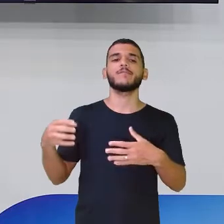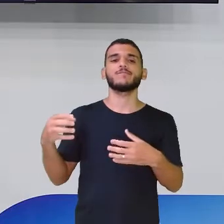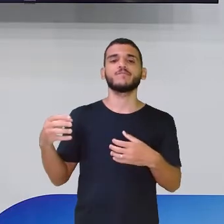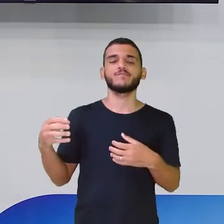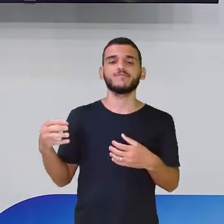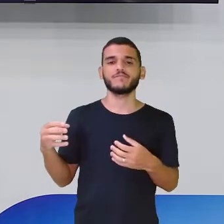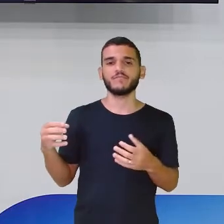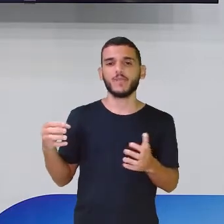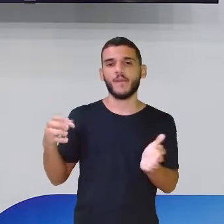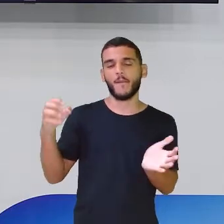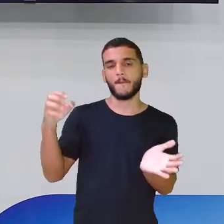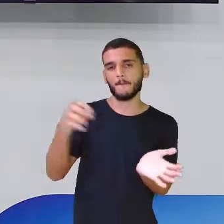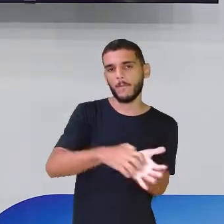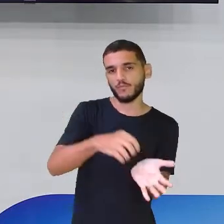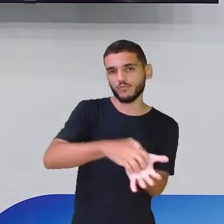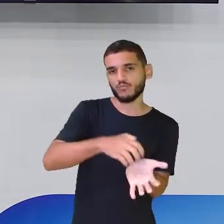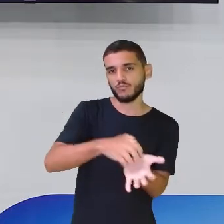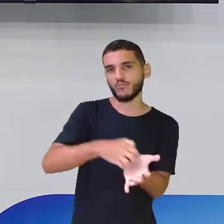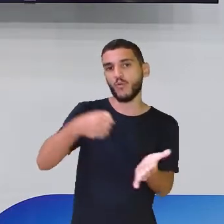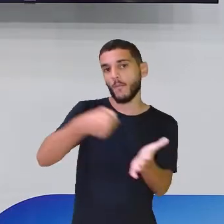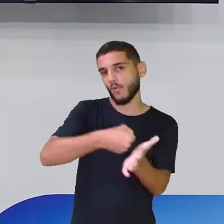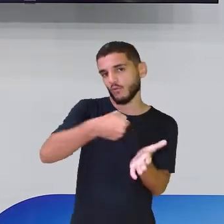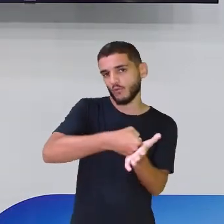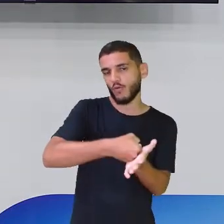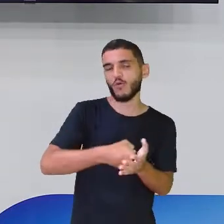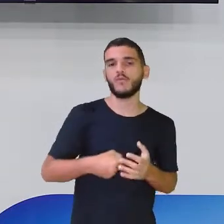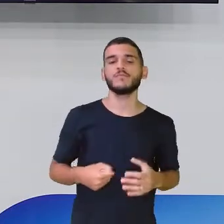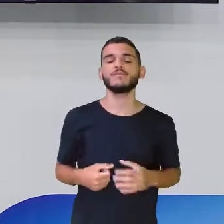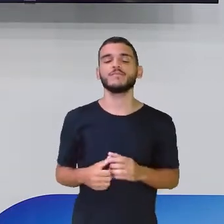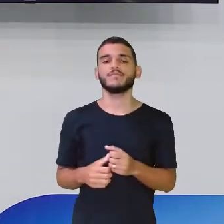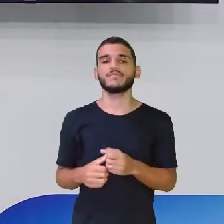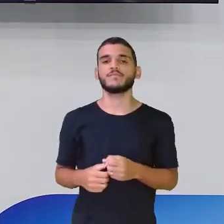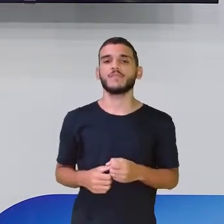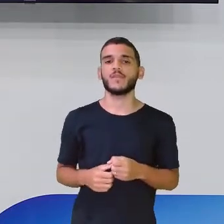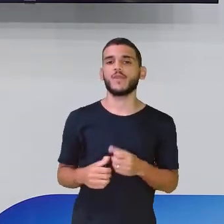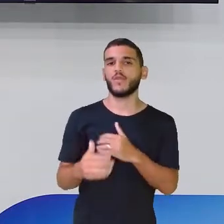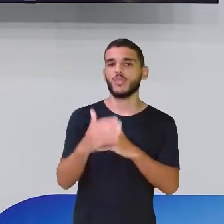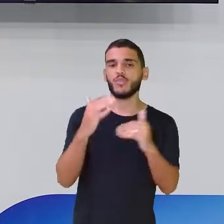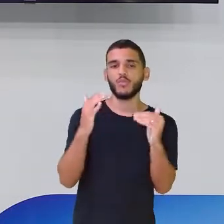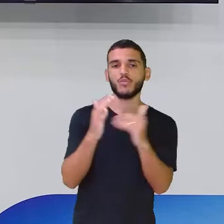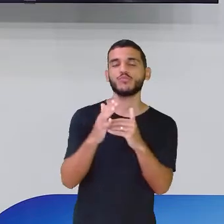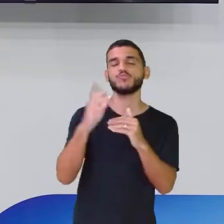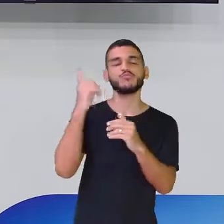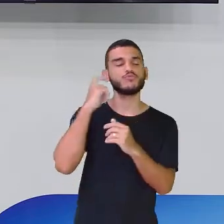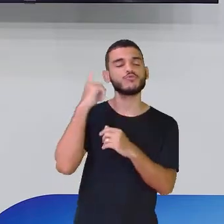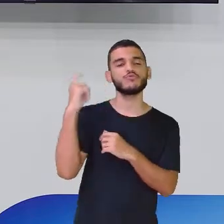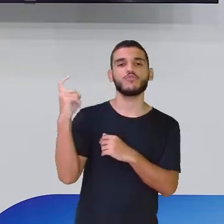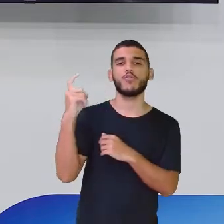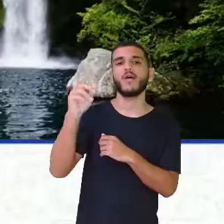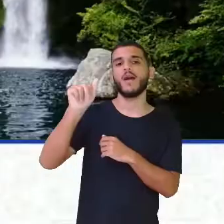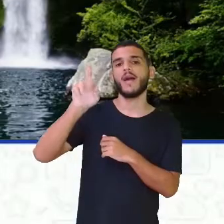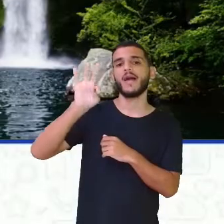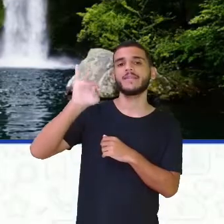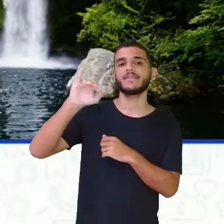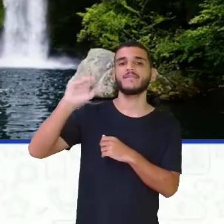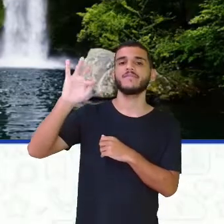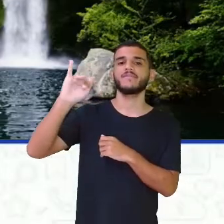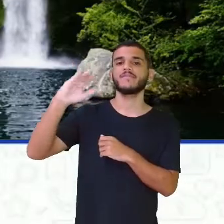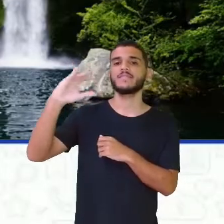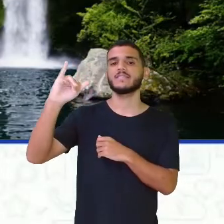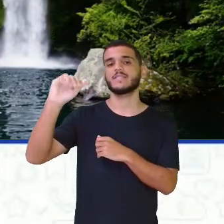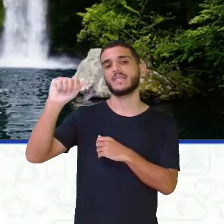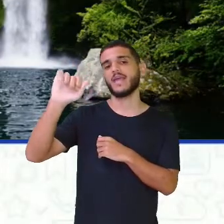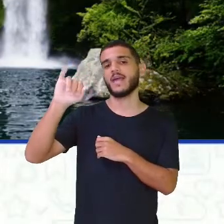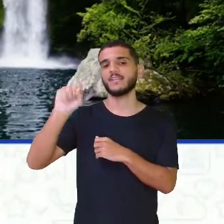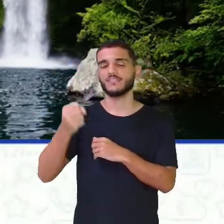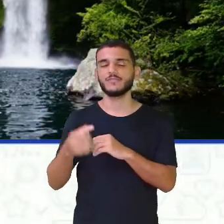sonoros, são os sons que vêm de fontes artificiais. Ok? Vamos seguindo aí. Vamos ver aí. Olha, aí vocês estão